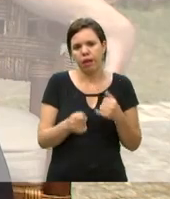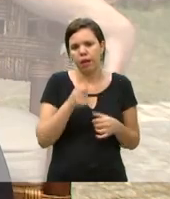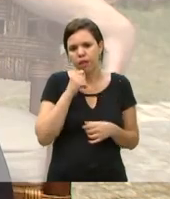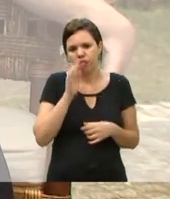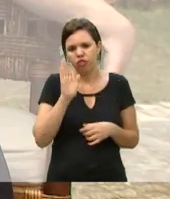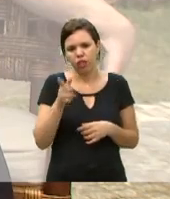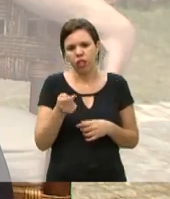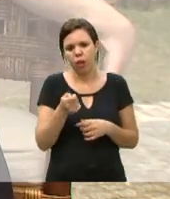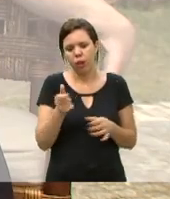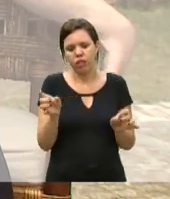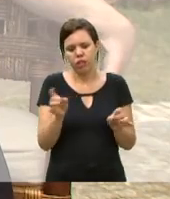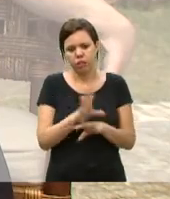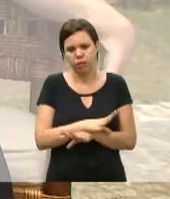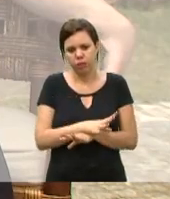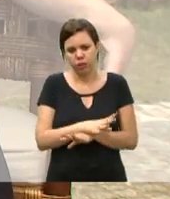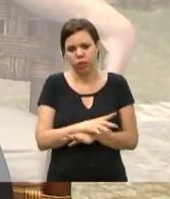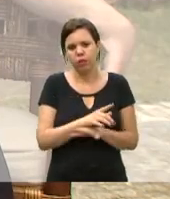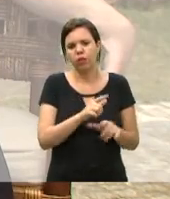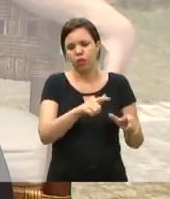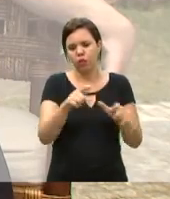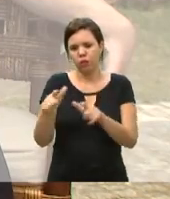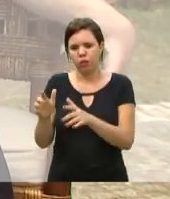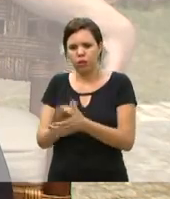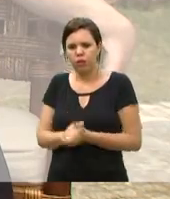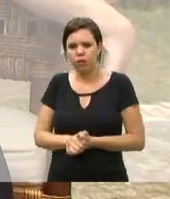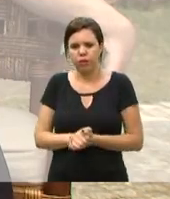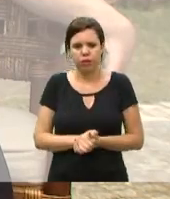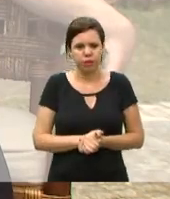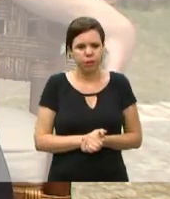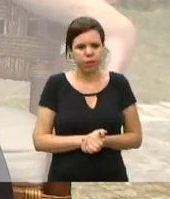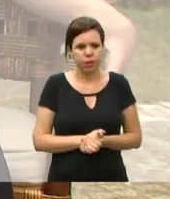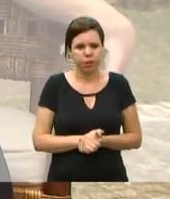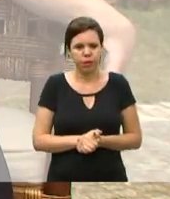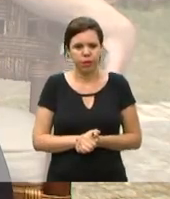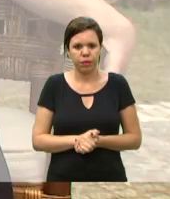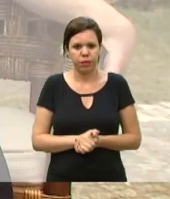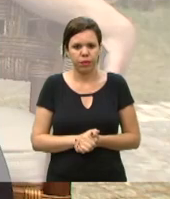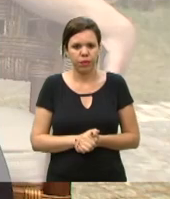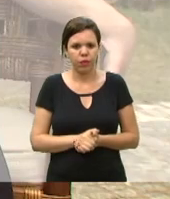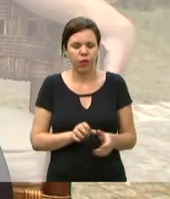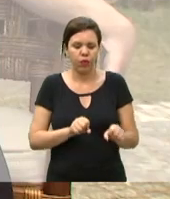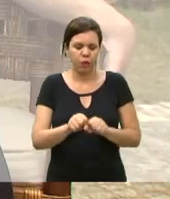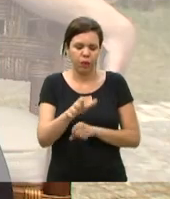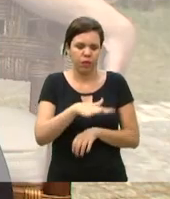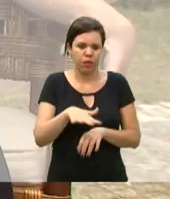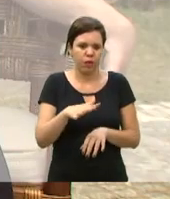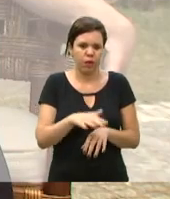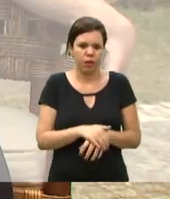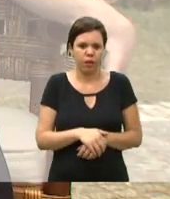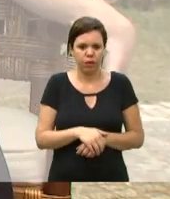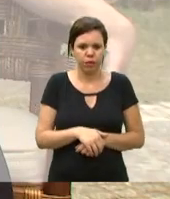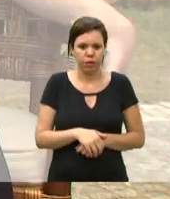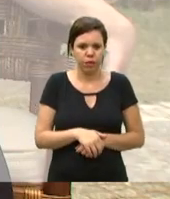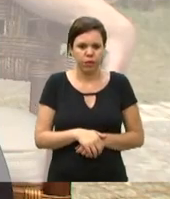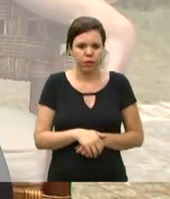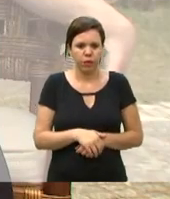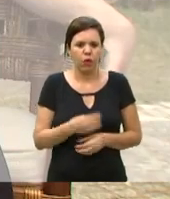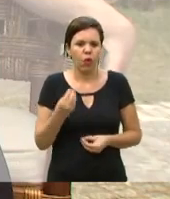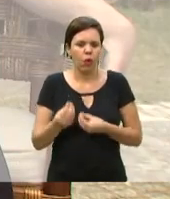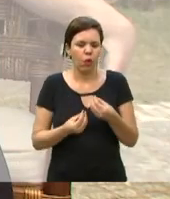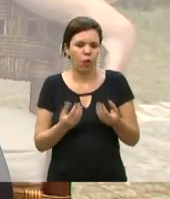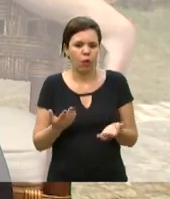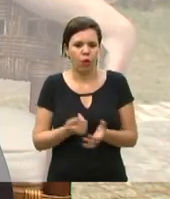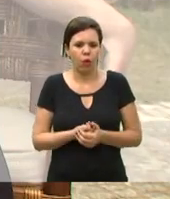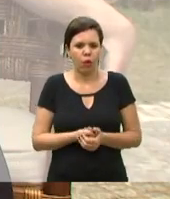áreas? Já está quase pronto, isso, né? A gente falando da agora, área da informação, né, da tecnologia. Outras áreas, né? Como é